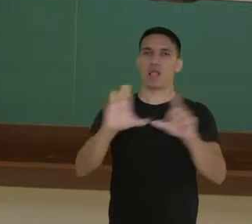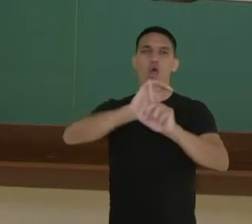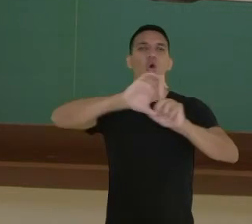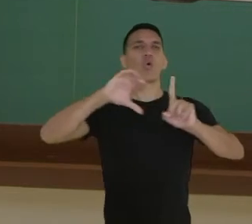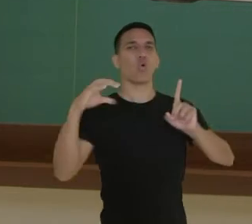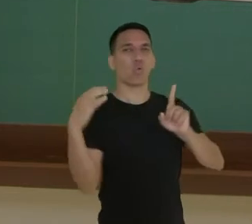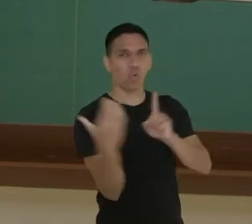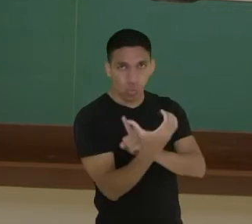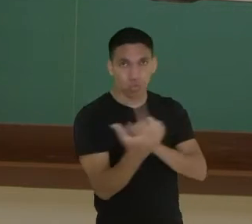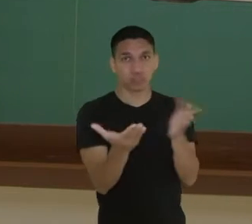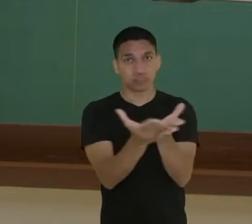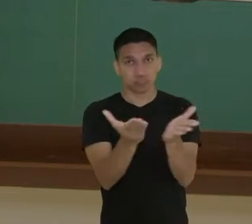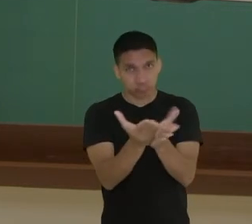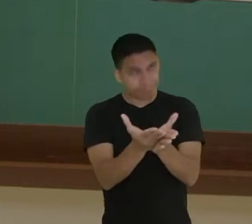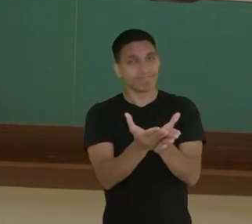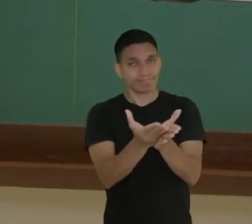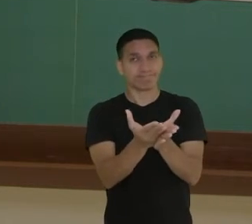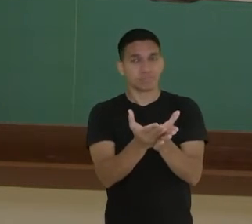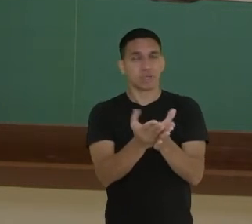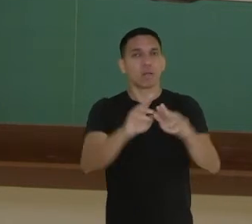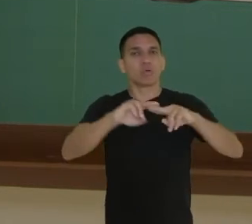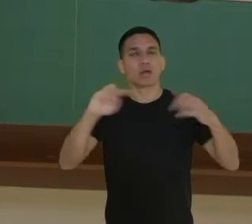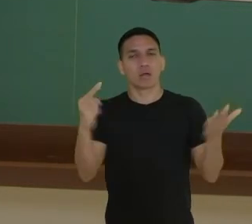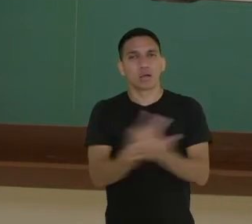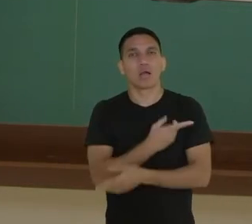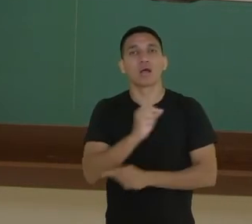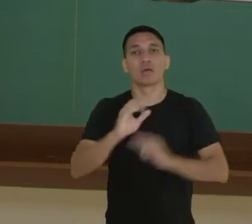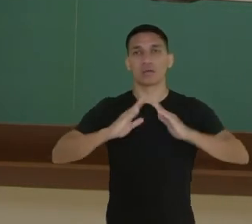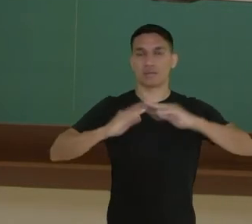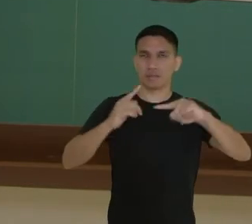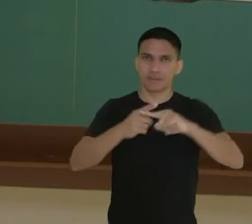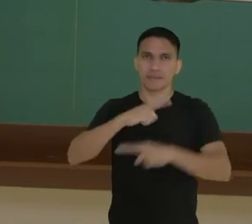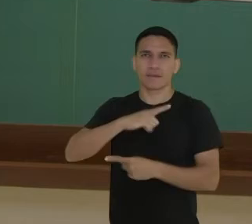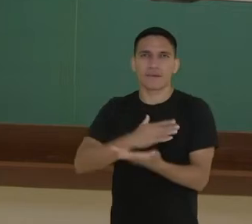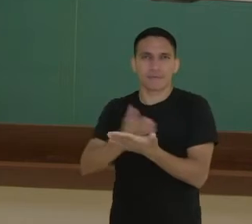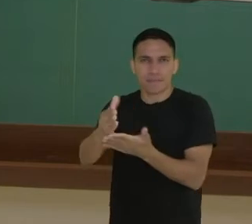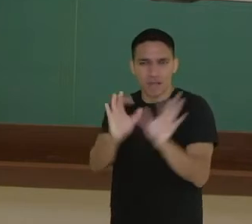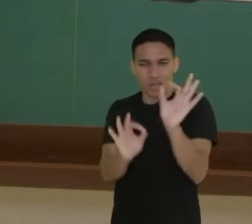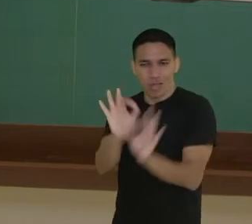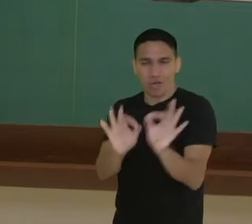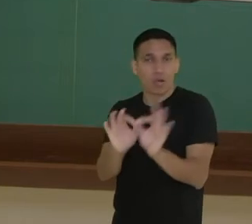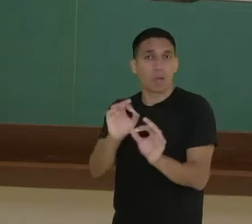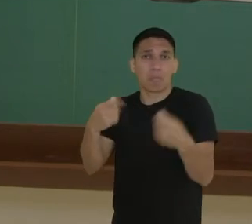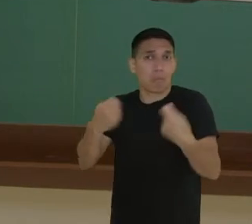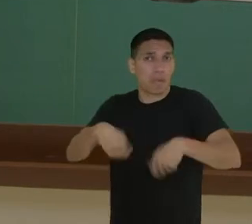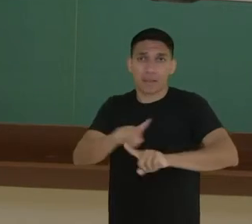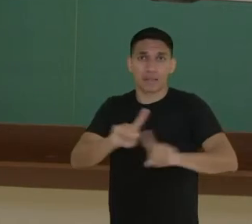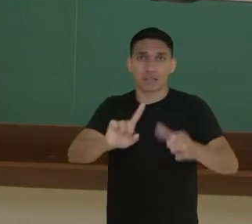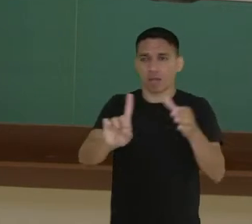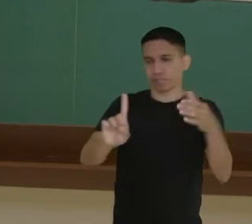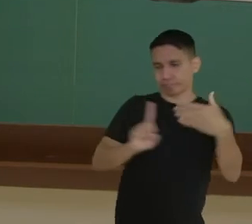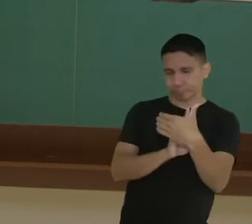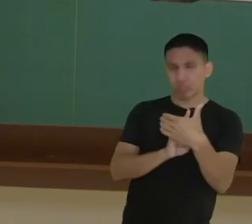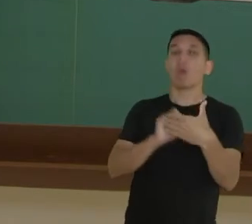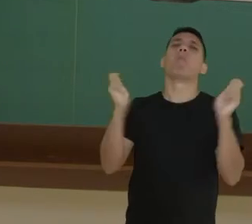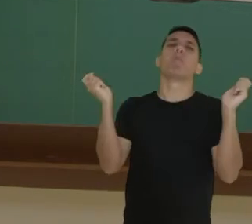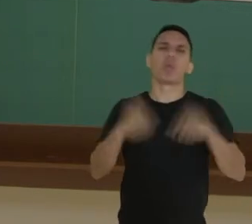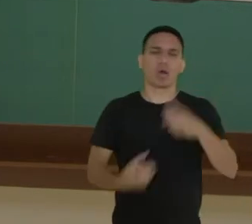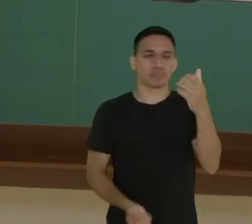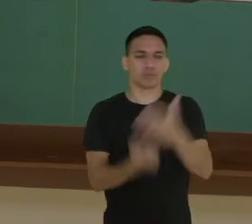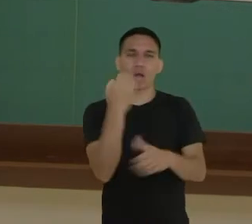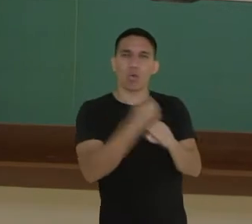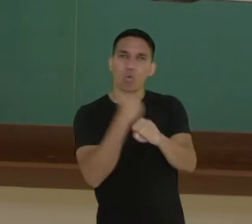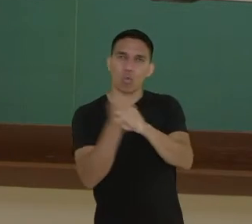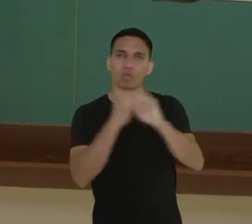ao cristianismo, certo? Então a igreja vai começar a se organizar, porque agora eles não precisam mais ficar escondidos. Agora eles podem fazer seus templos e tudo